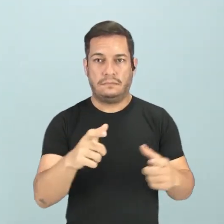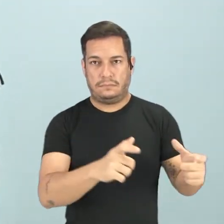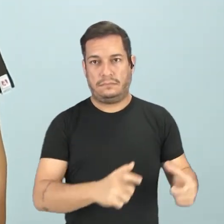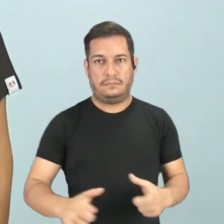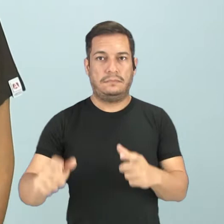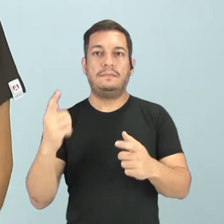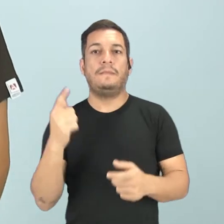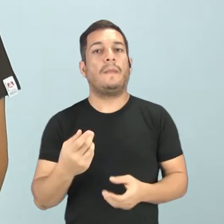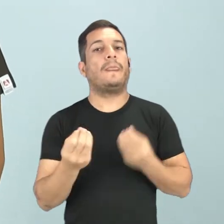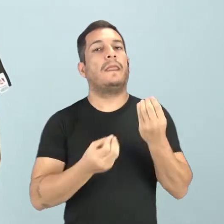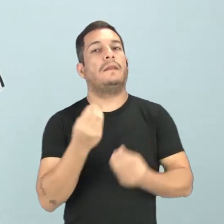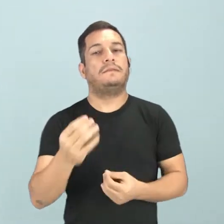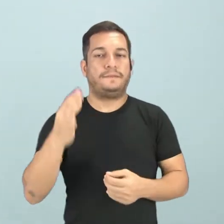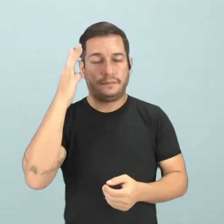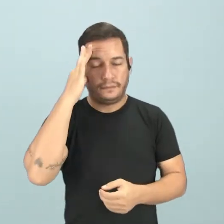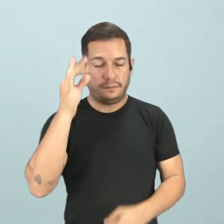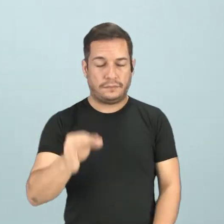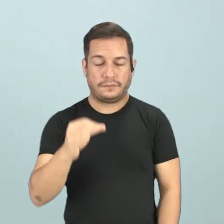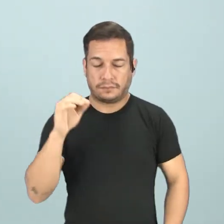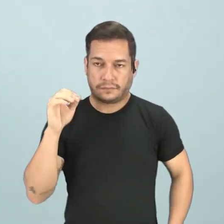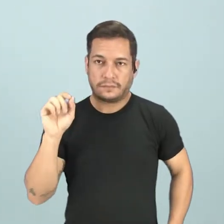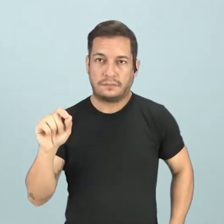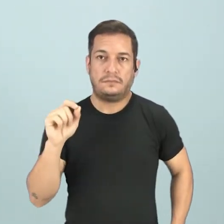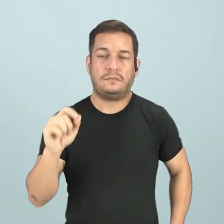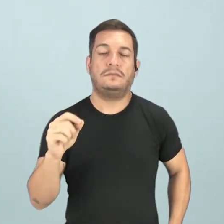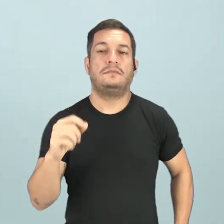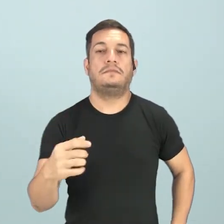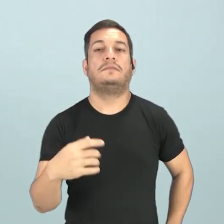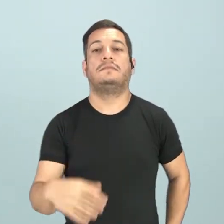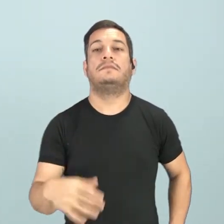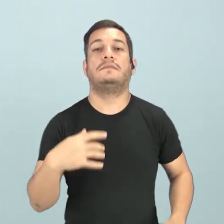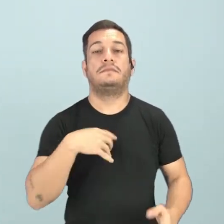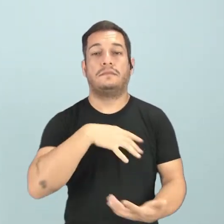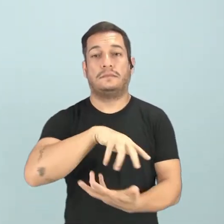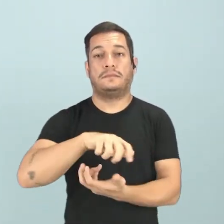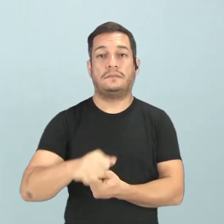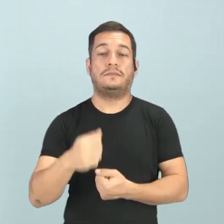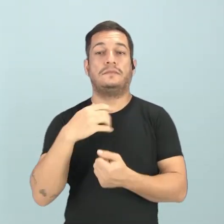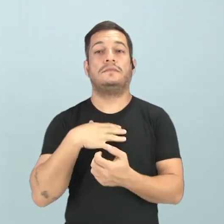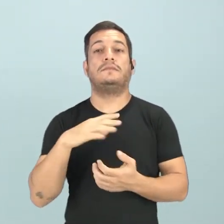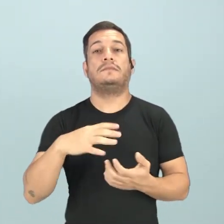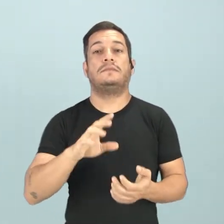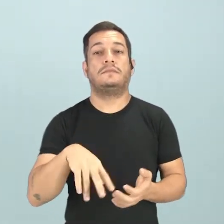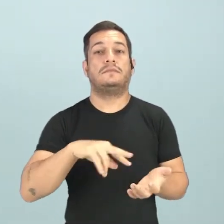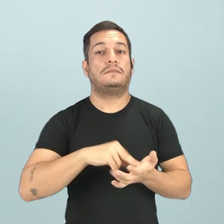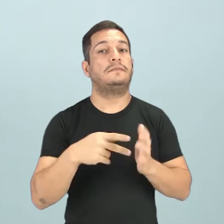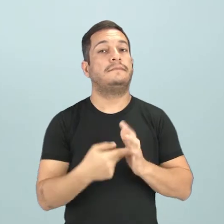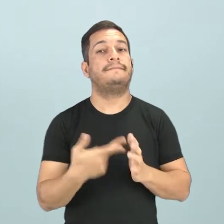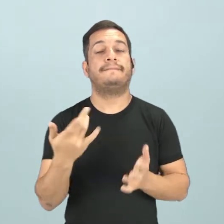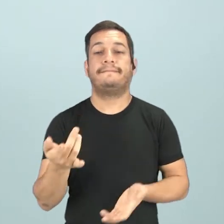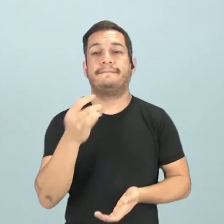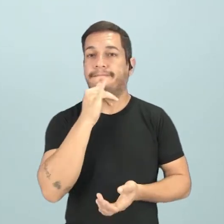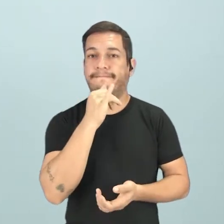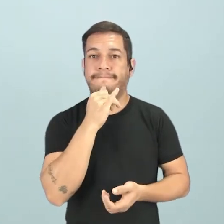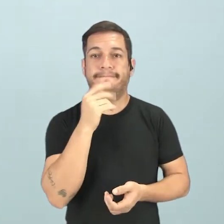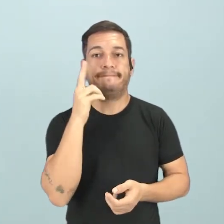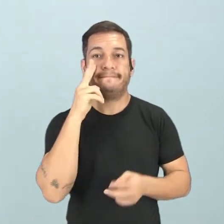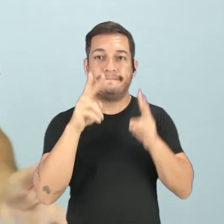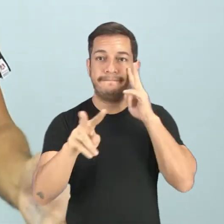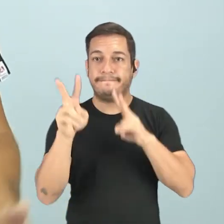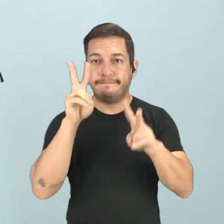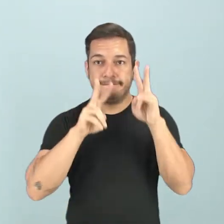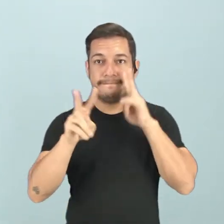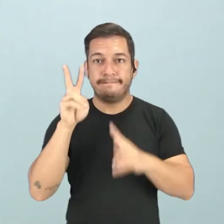como compreendemos o agir, né, do mundo a partir de alguns sentidos, né, como a visão,